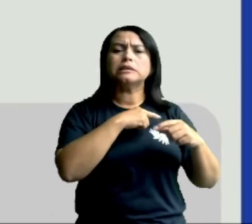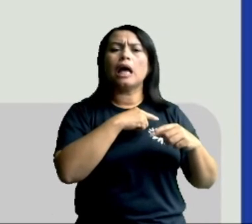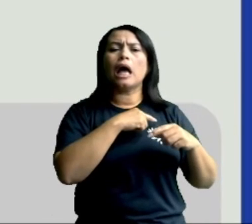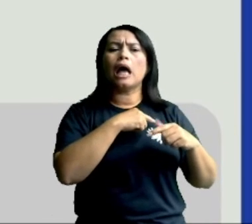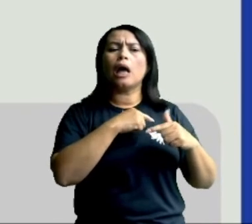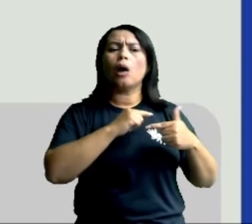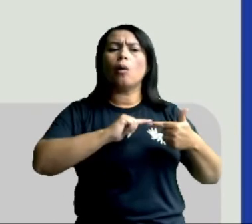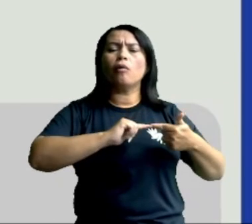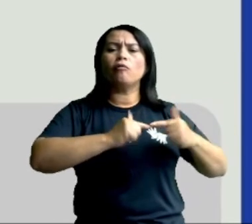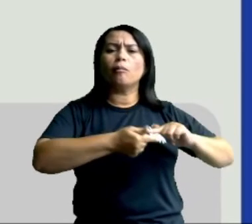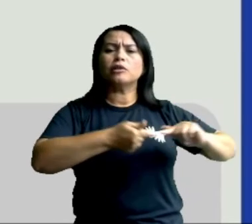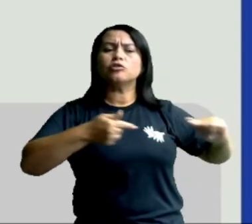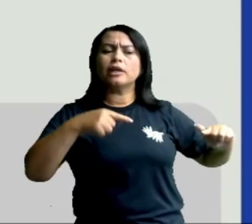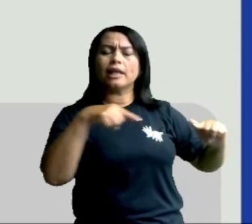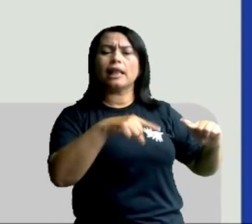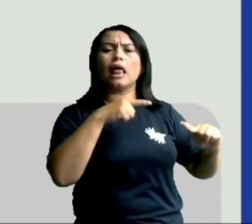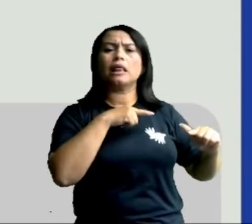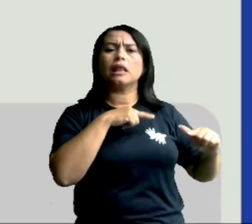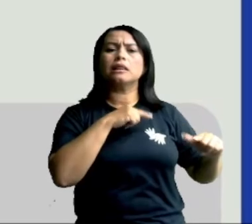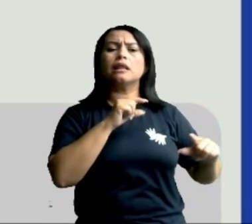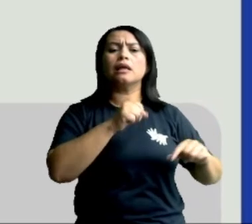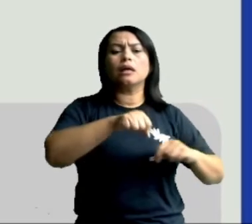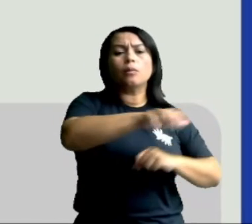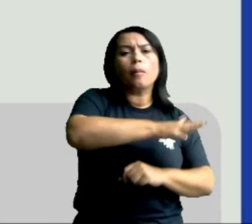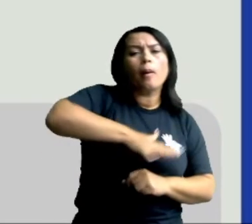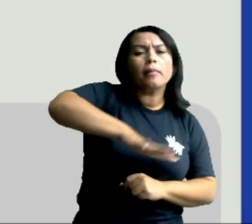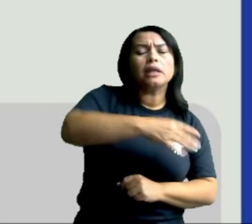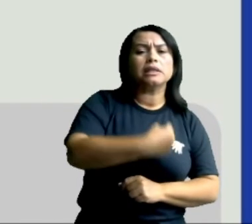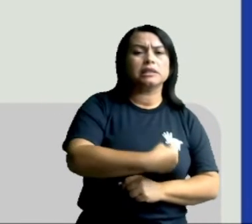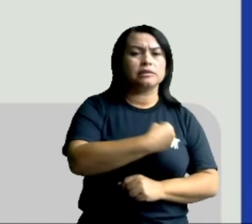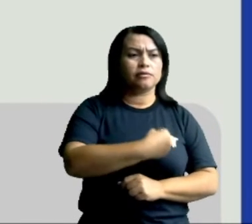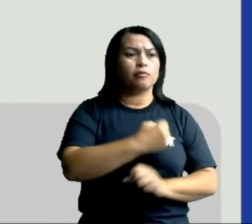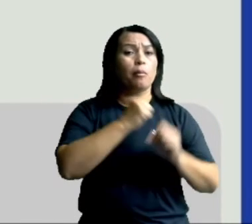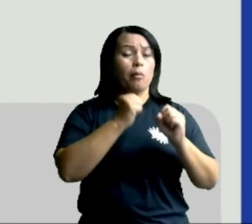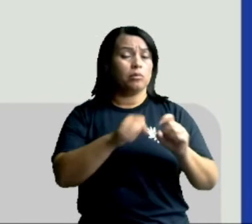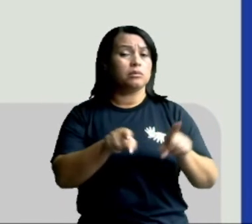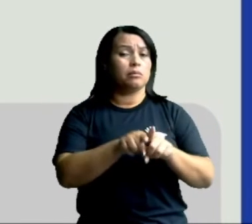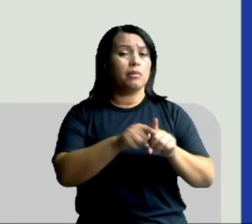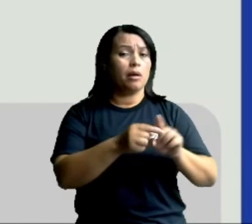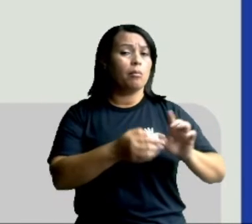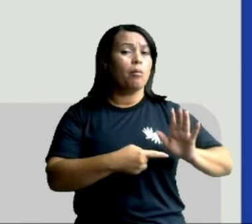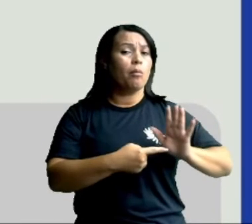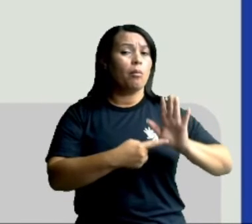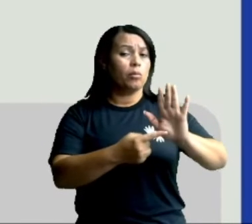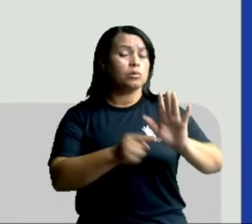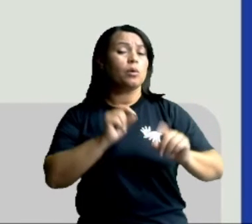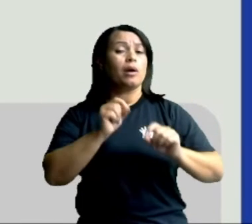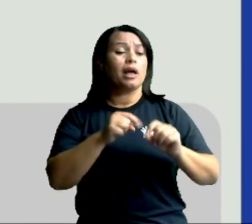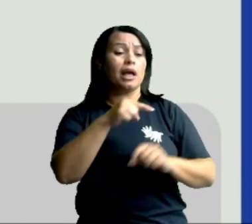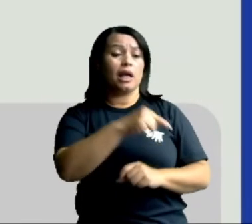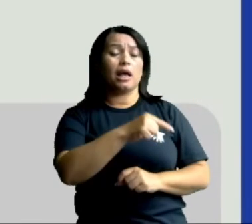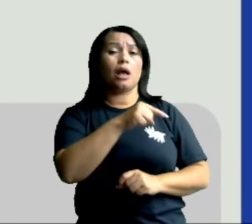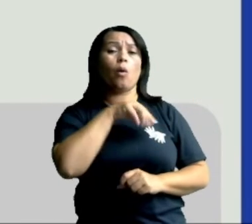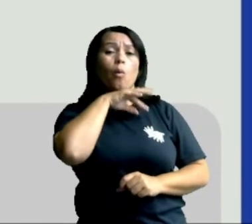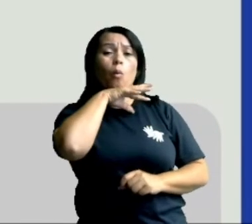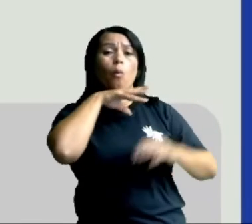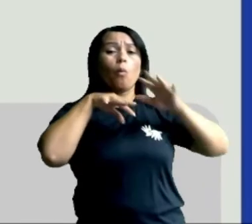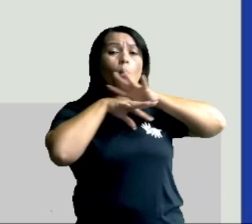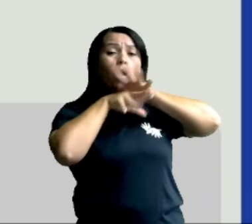que, influenciada pelo meio ambiente em que ele vive, promoveu a esse animal ter a coloração do seu